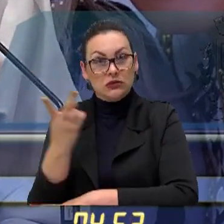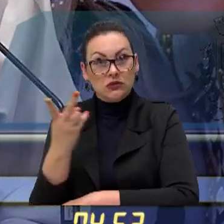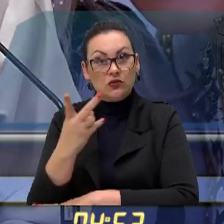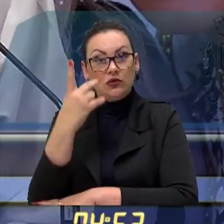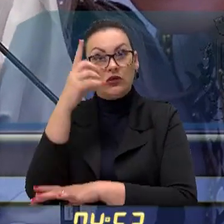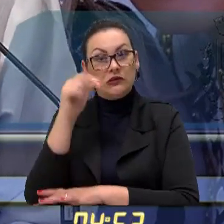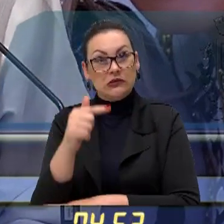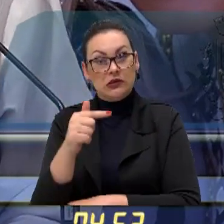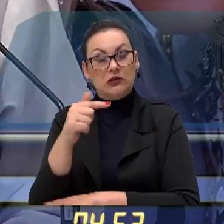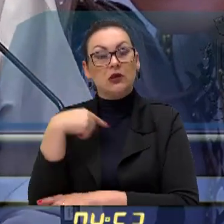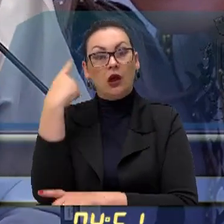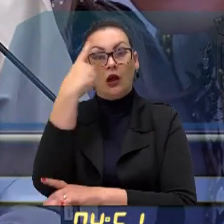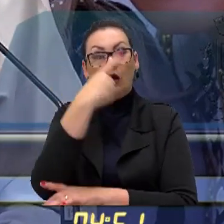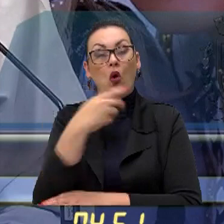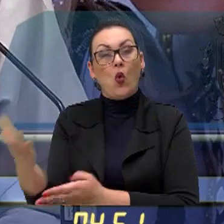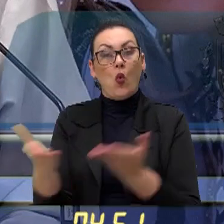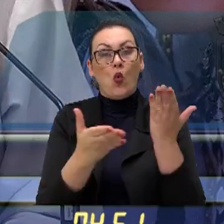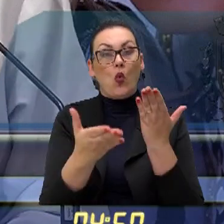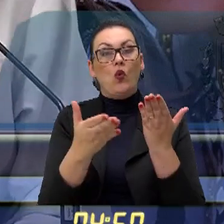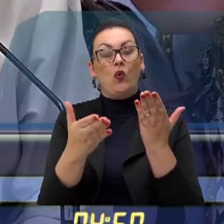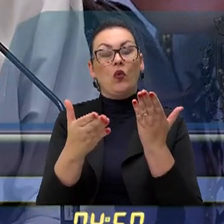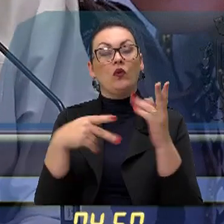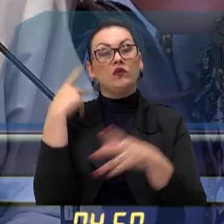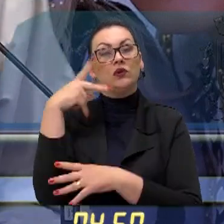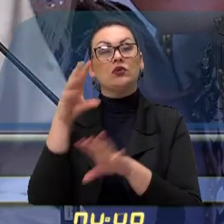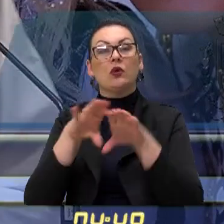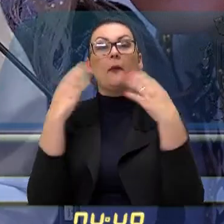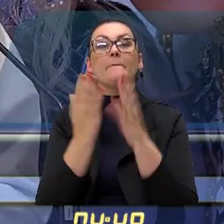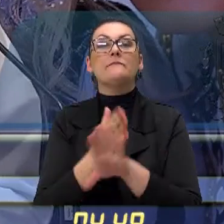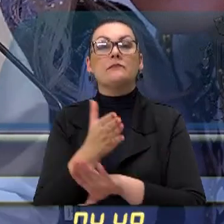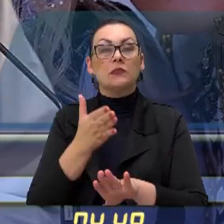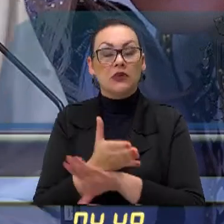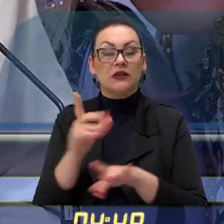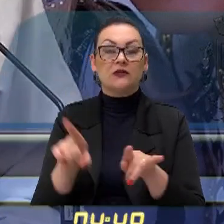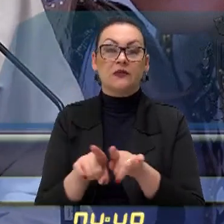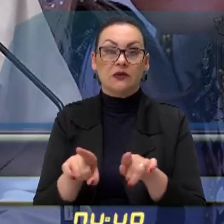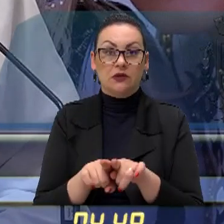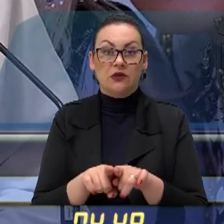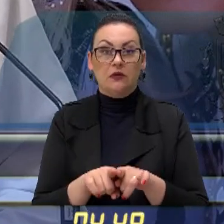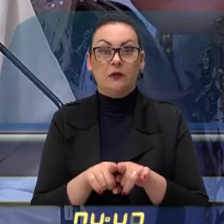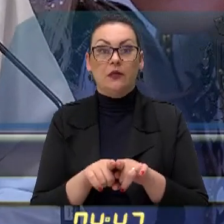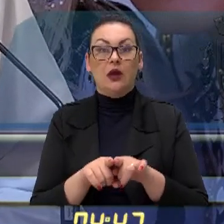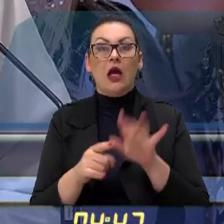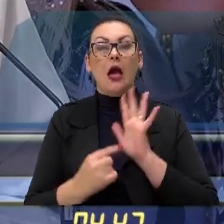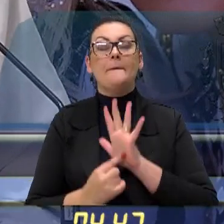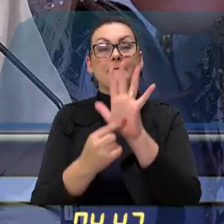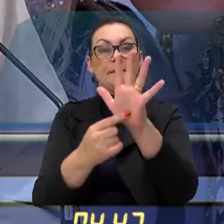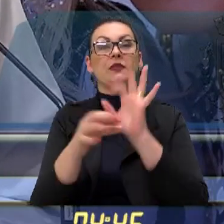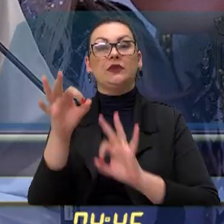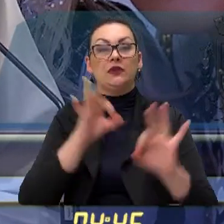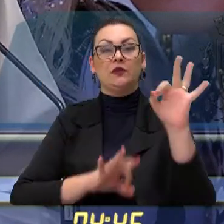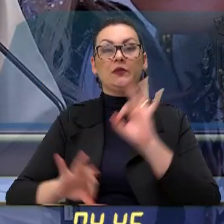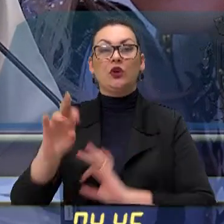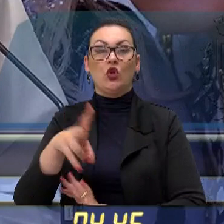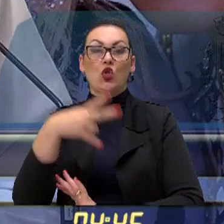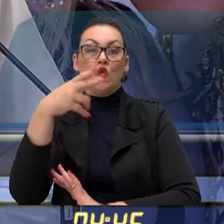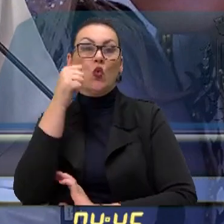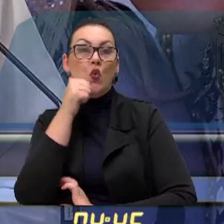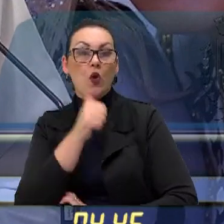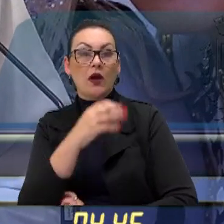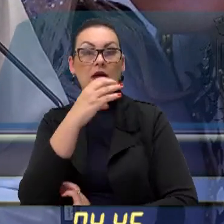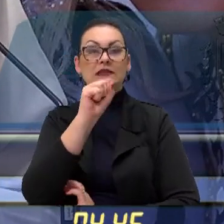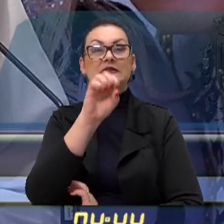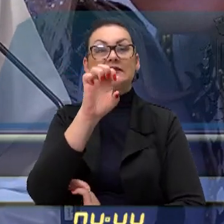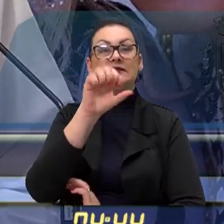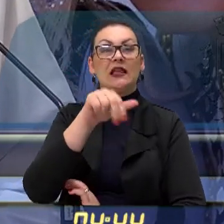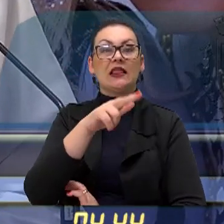17 horas. Convido os colegas vereadores, a comunidade, para se fazer presente. A apresentação de um projeto de duas meninas do